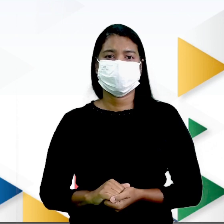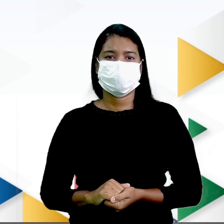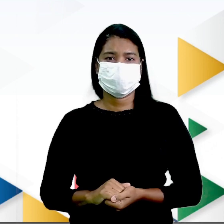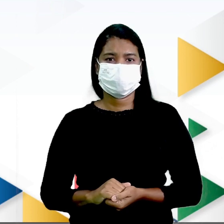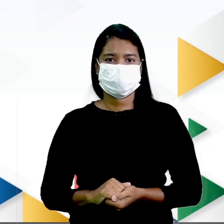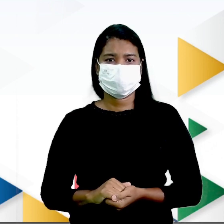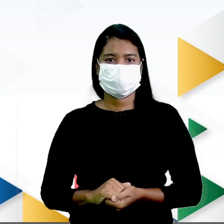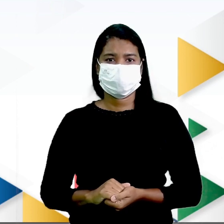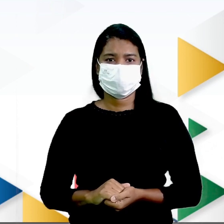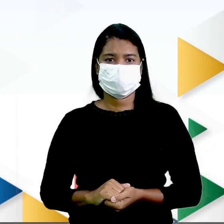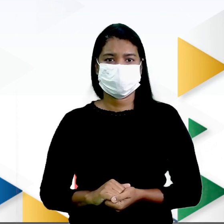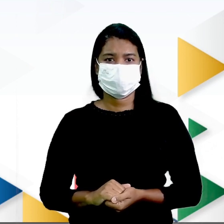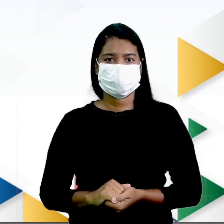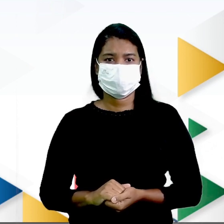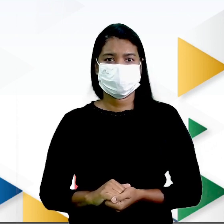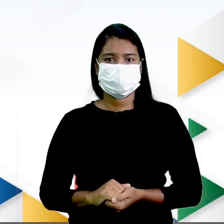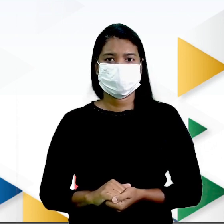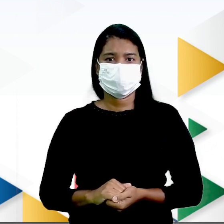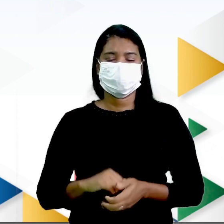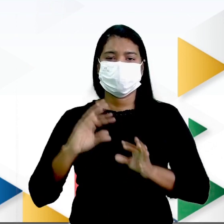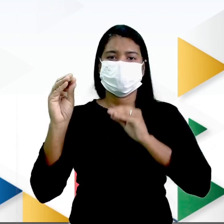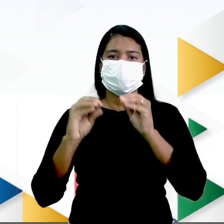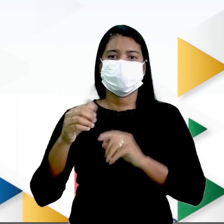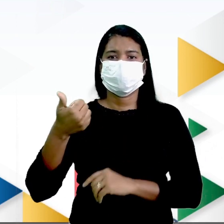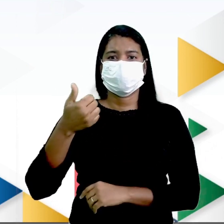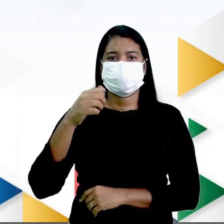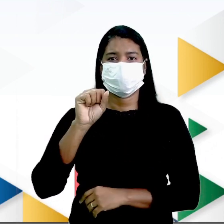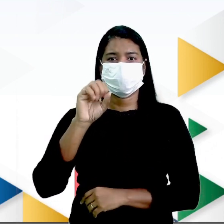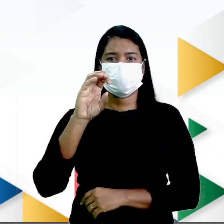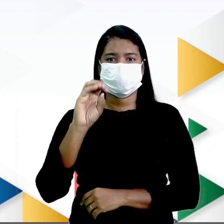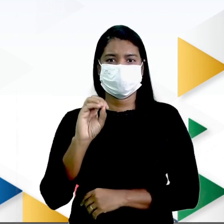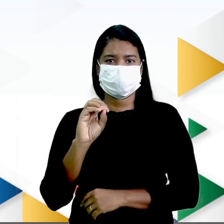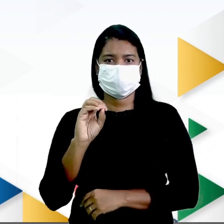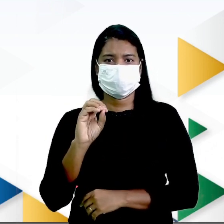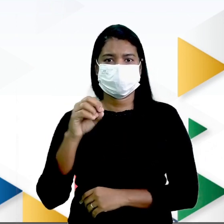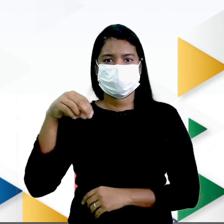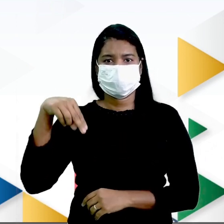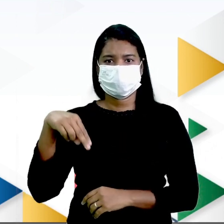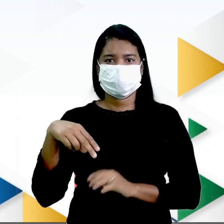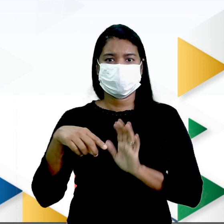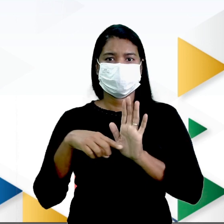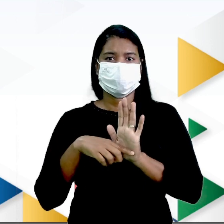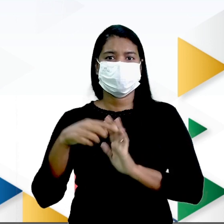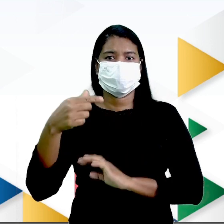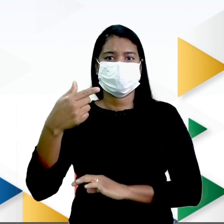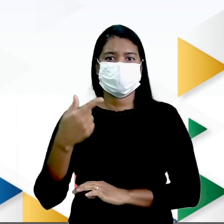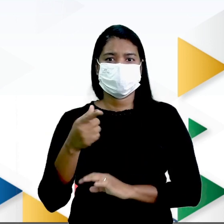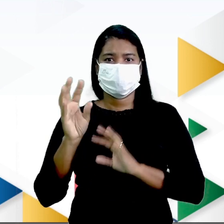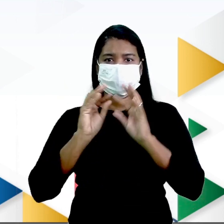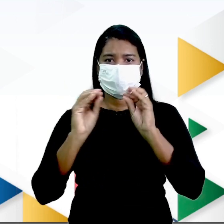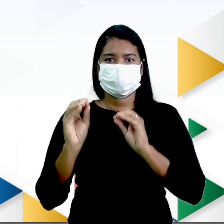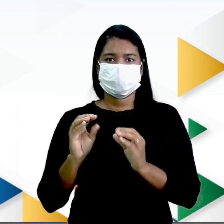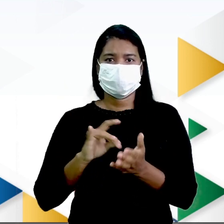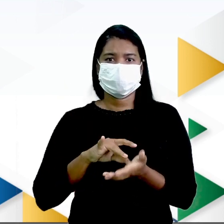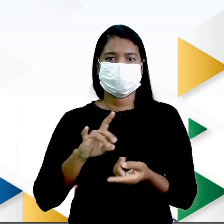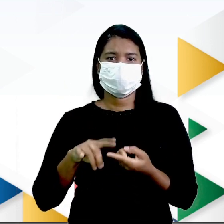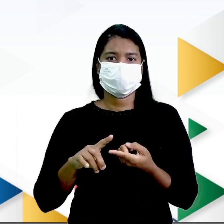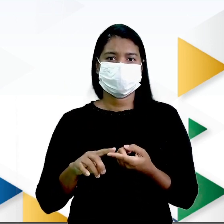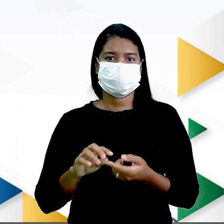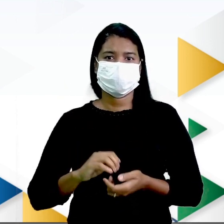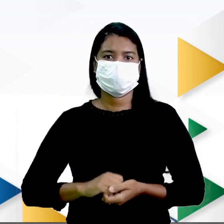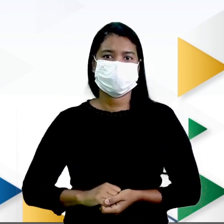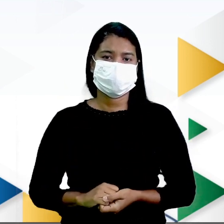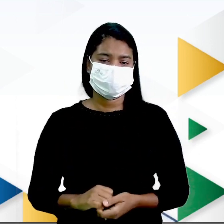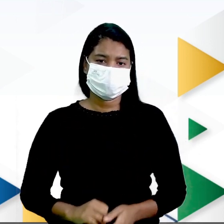polígono regular. E aí, eu vou pegar esse 180 n menos 2 e vou fazer a distributiva. Como é que a gente faz